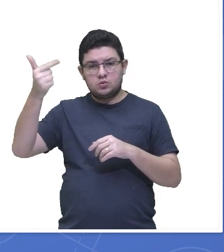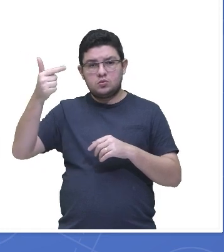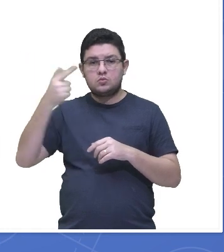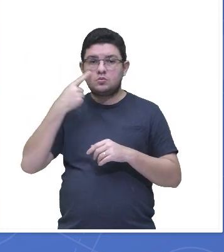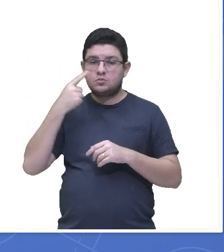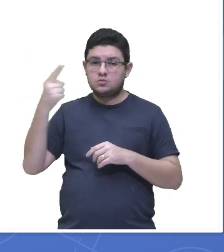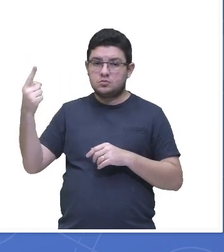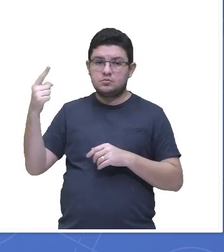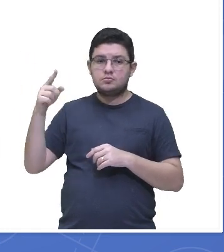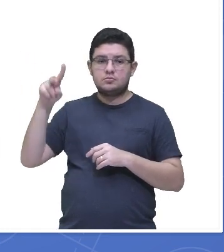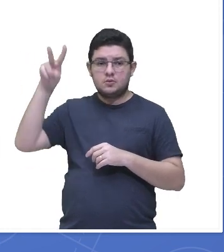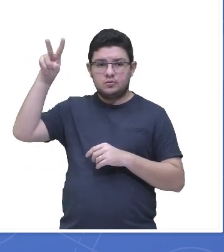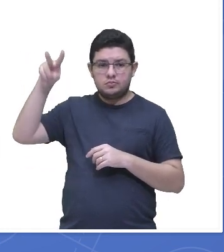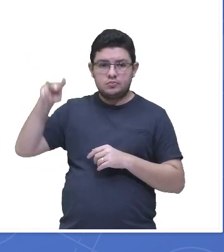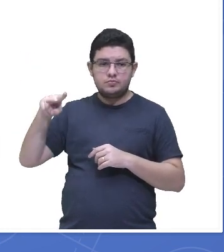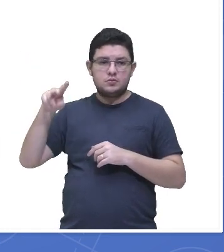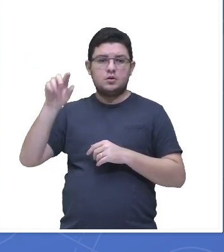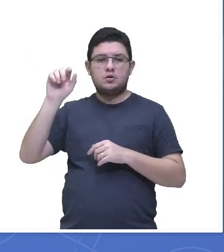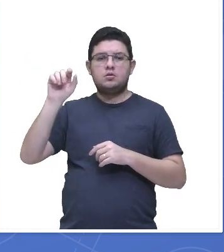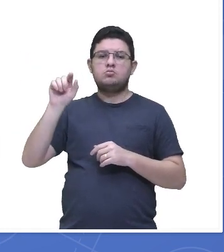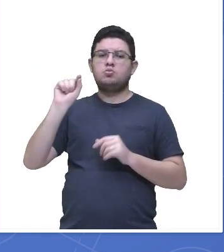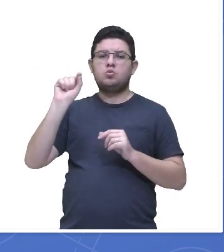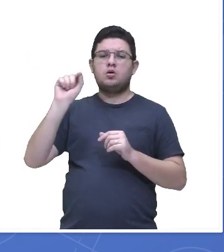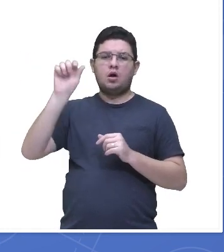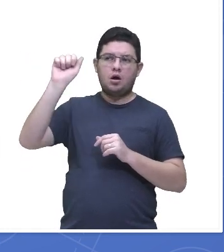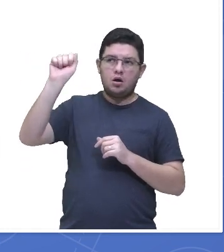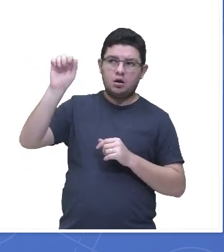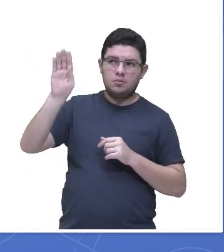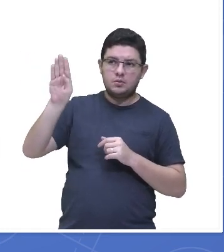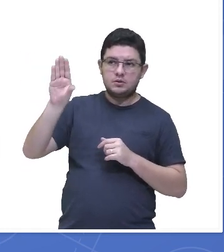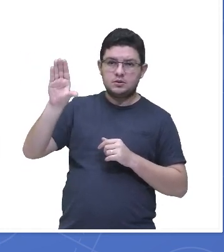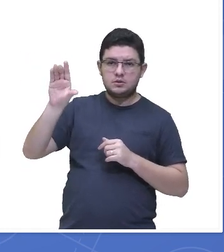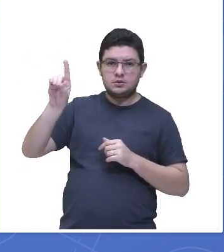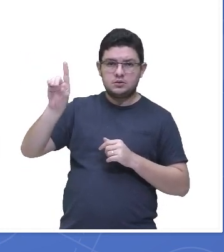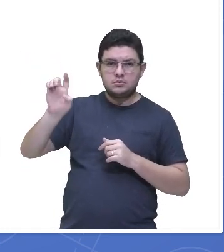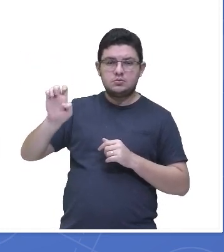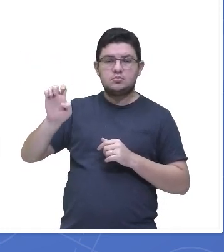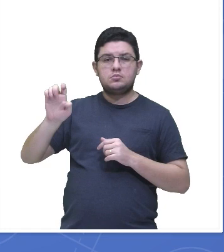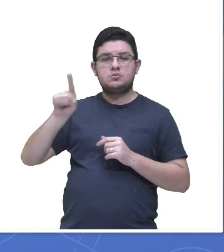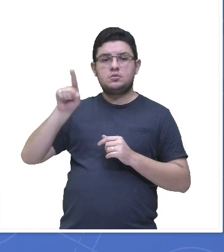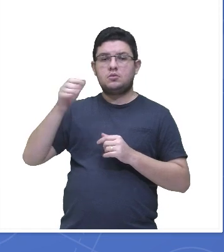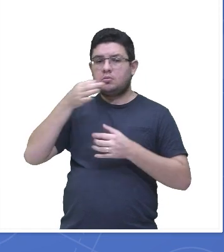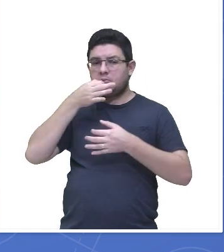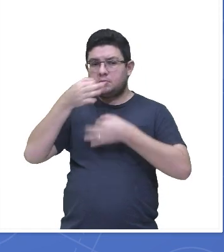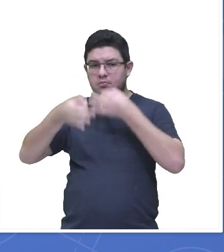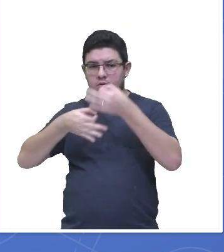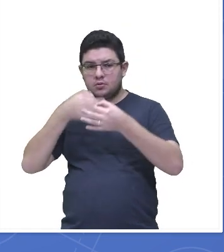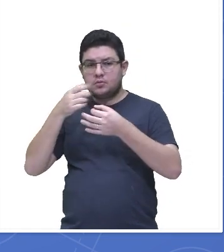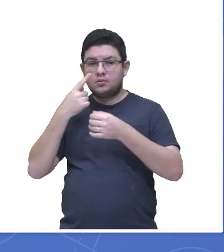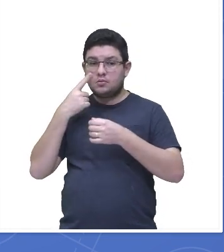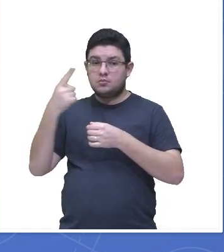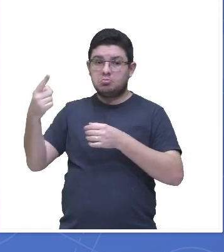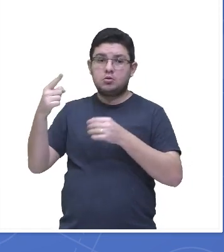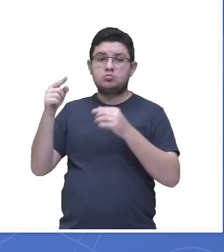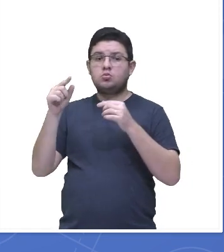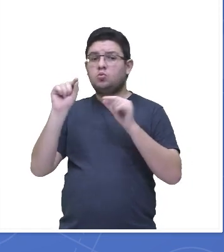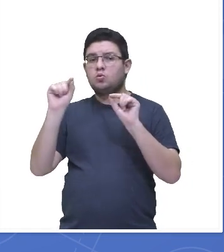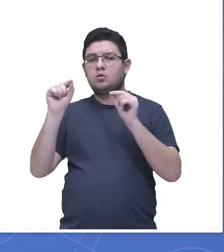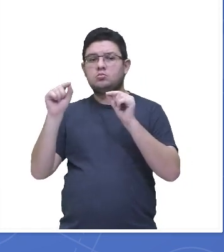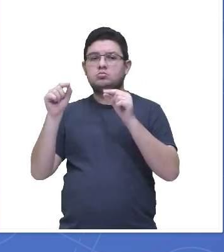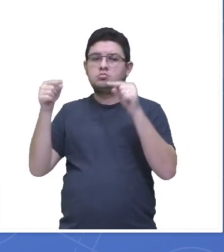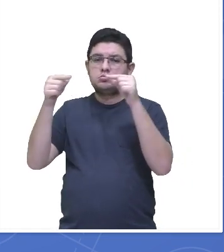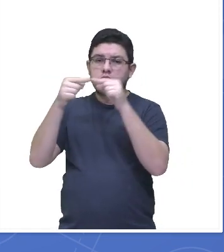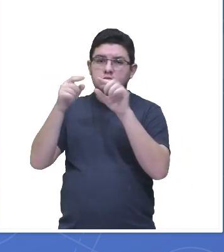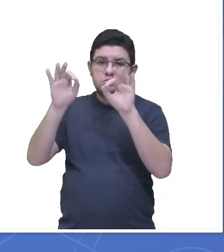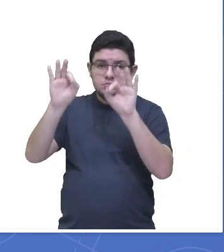você tem aí afirmações a respeito dos processos de propagação do calor, você lê e escolhe a correta e daqui a pouco a